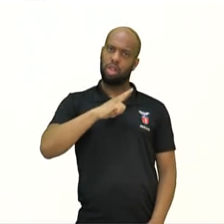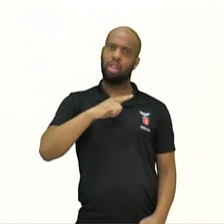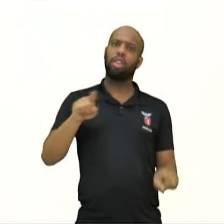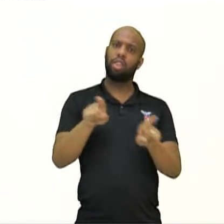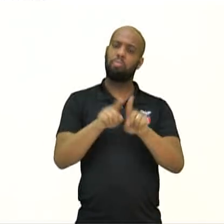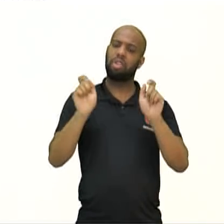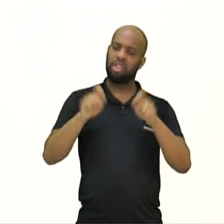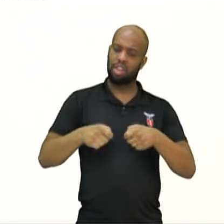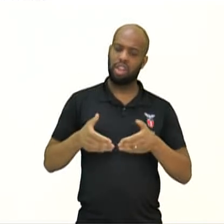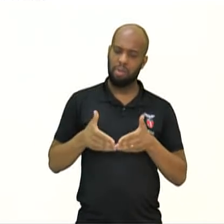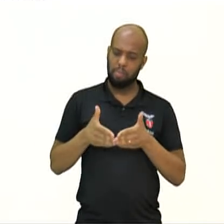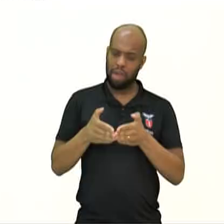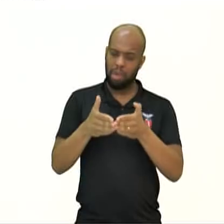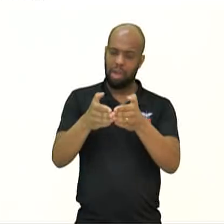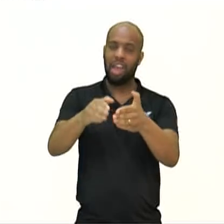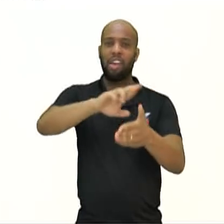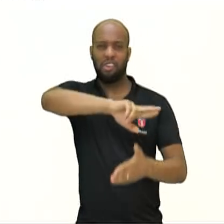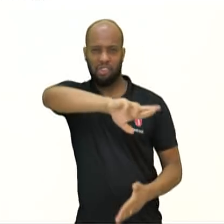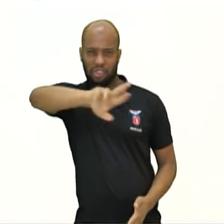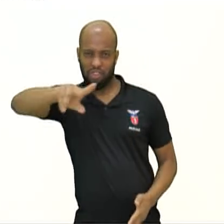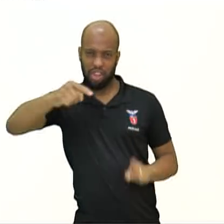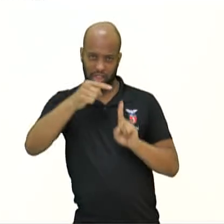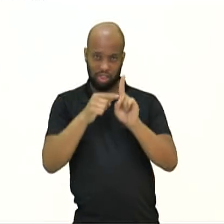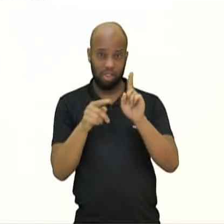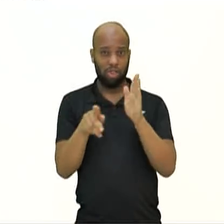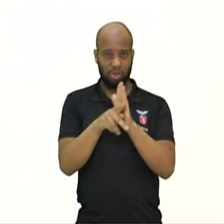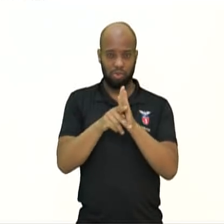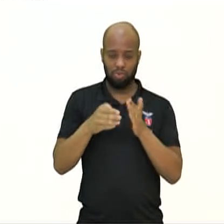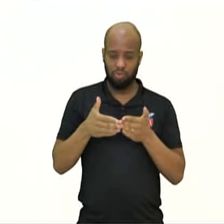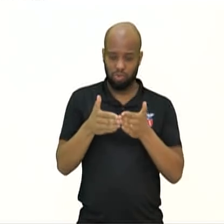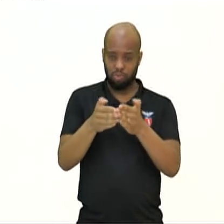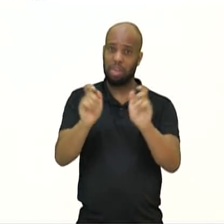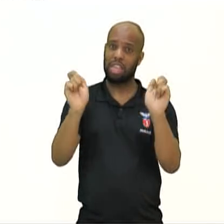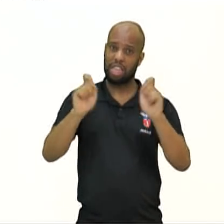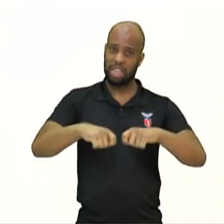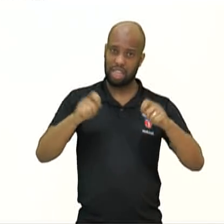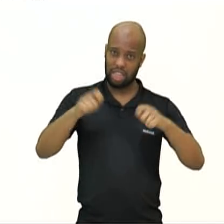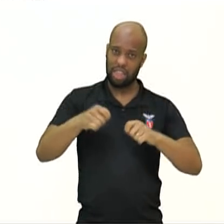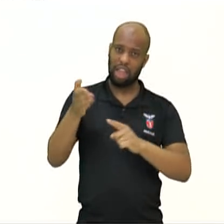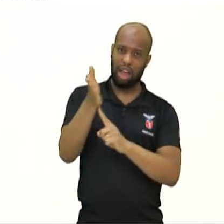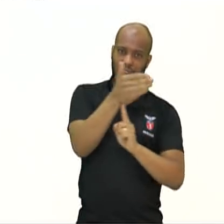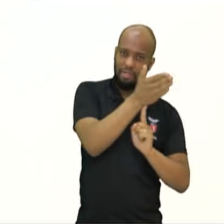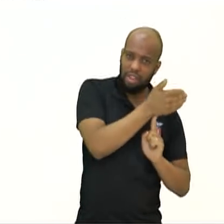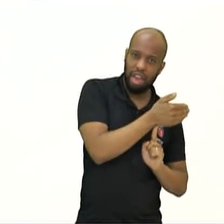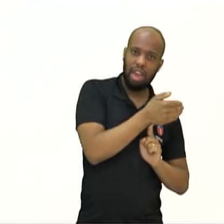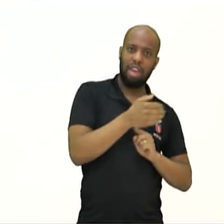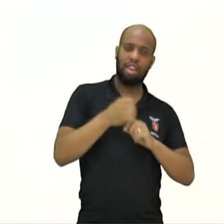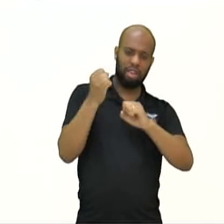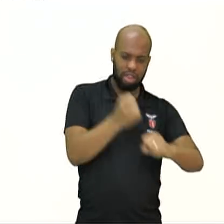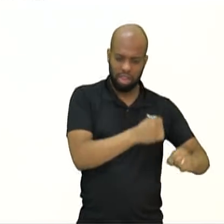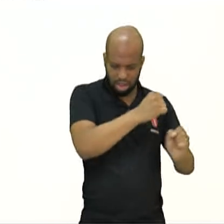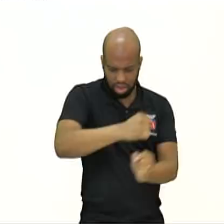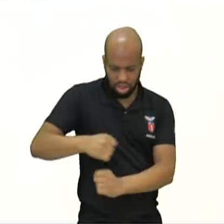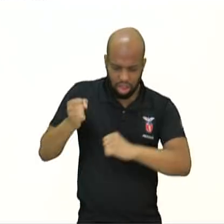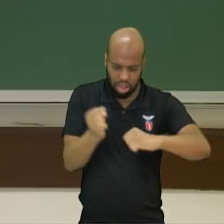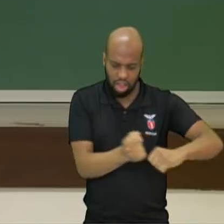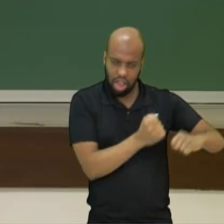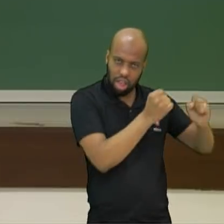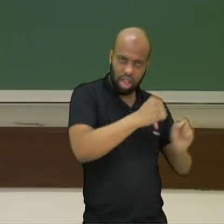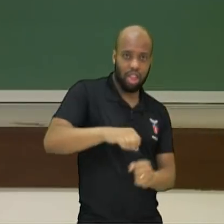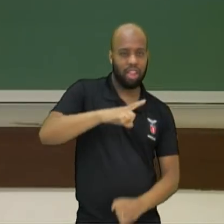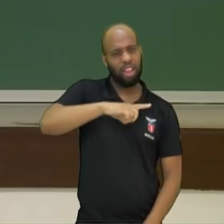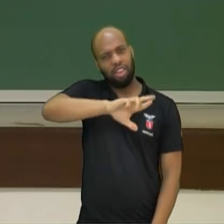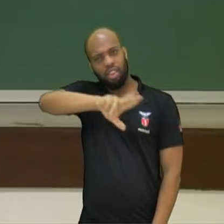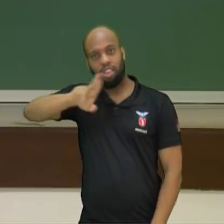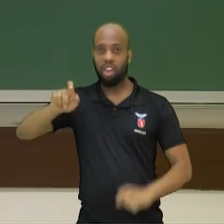barco, chalana, lancha, jangada, veleiro, canoa e caiaque. Que